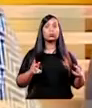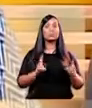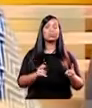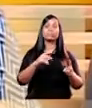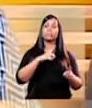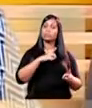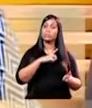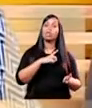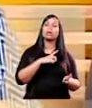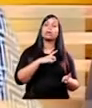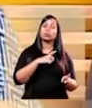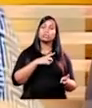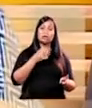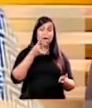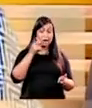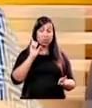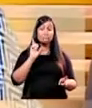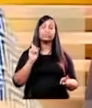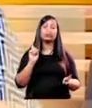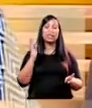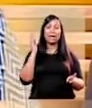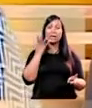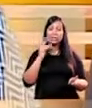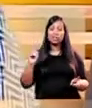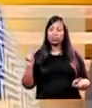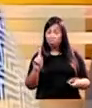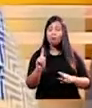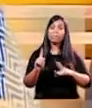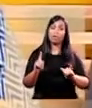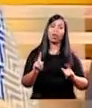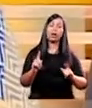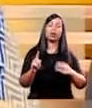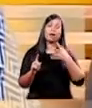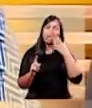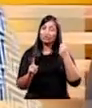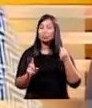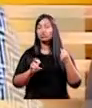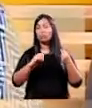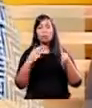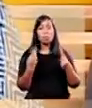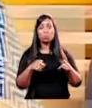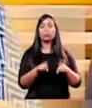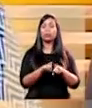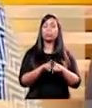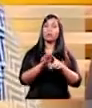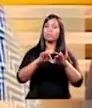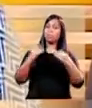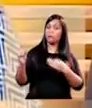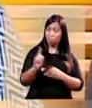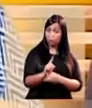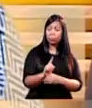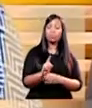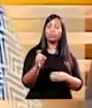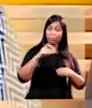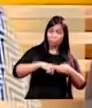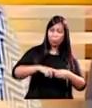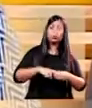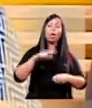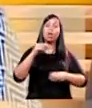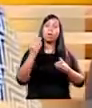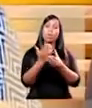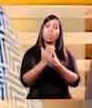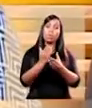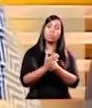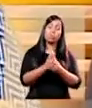Então, sempre que a gente tem a previsão de que uma criança irá sair por adoção ou por reintegração familiar, é feito